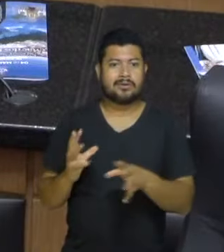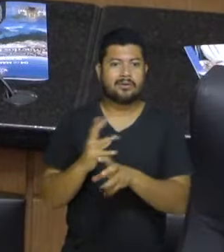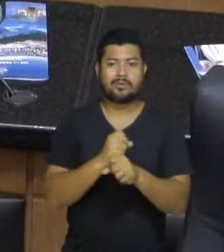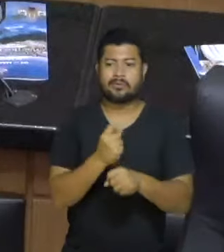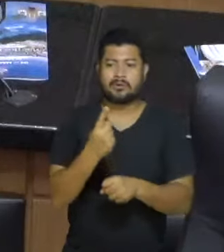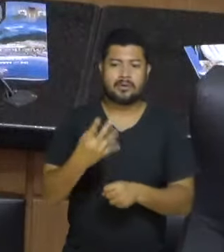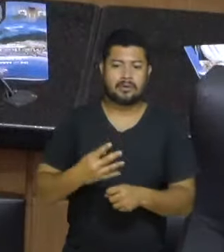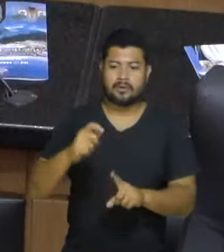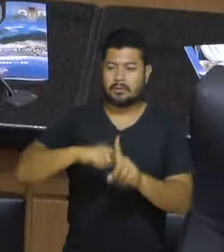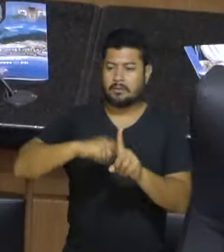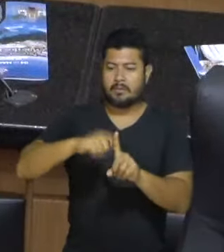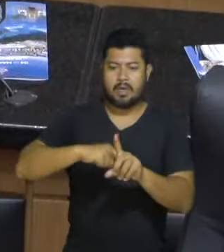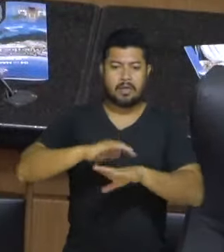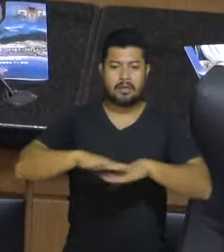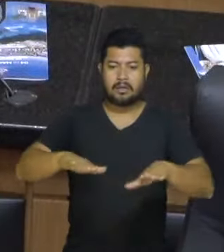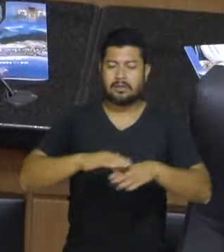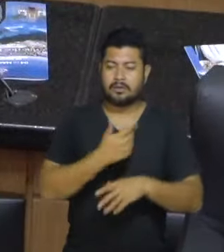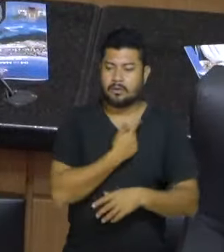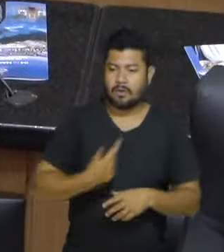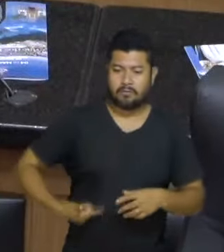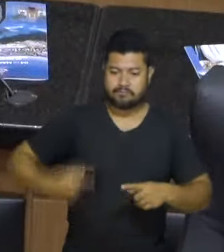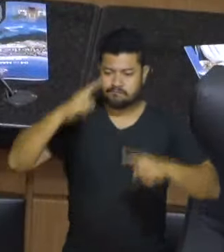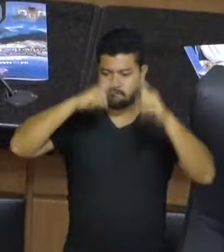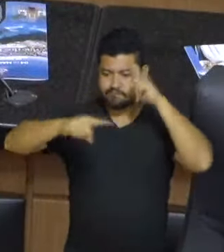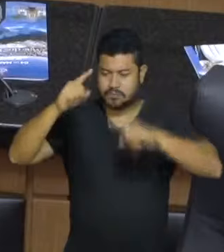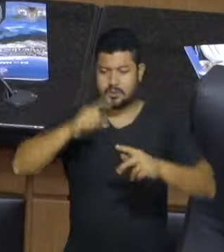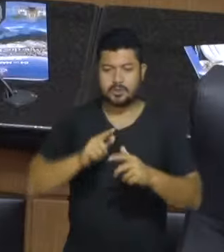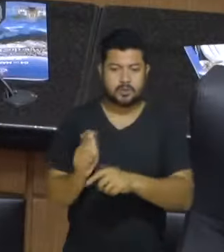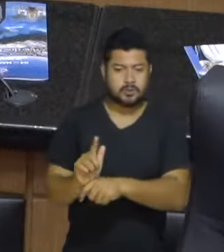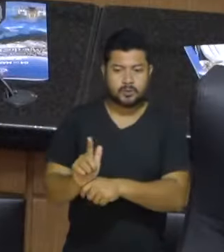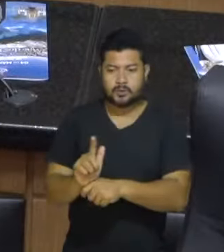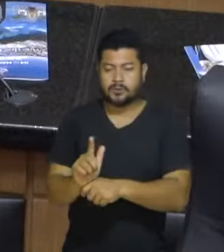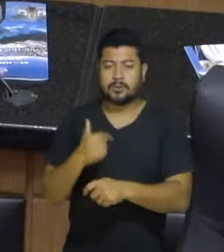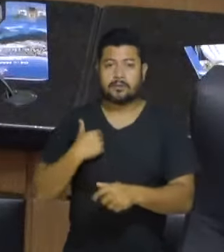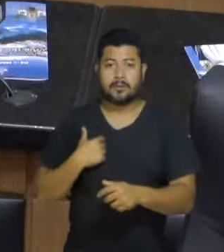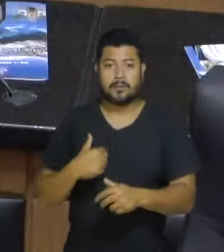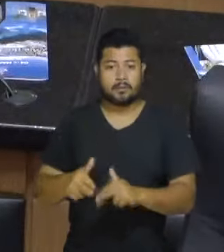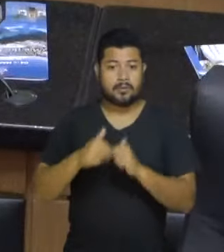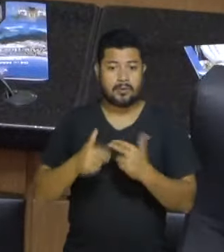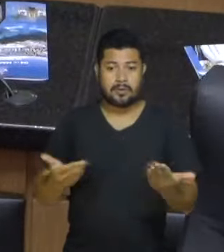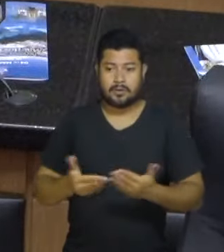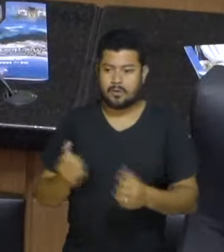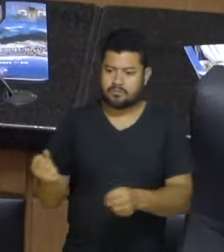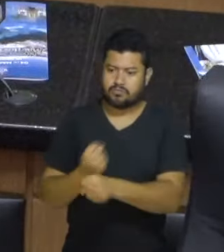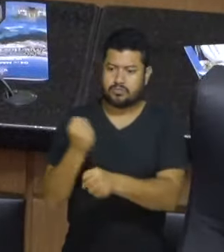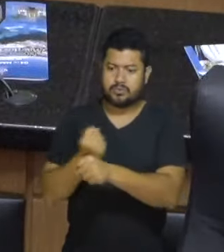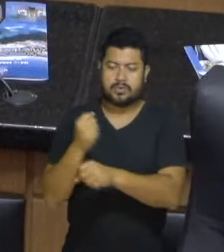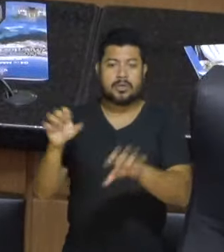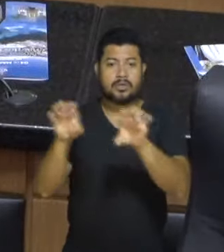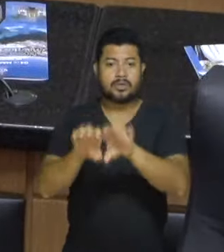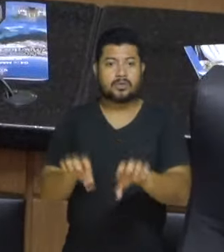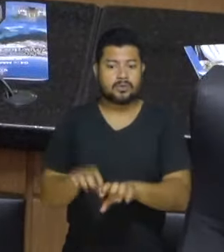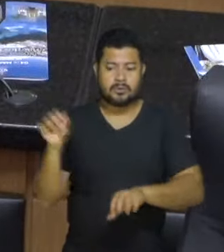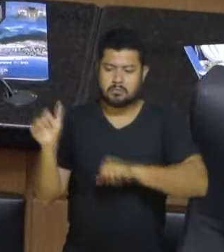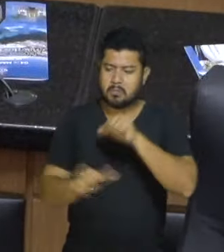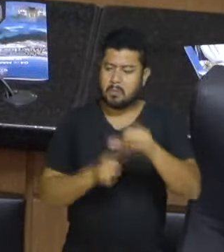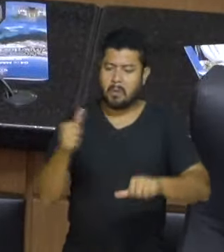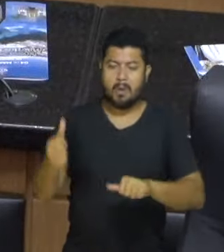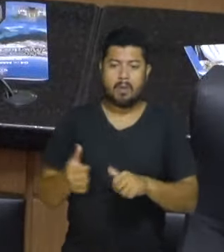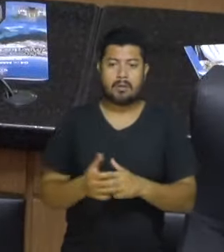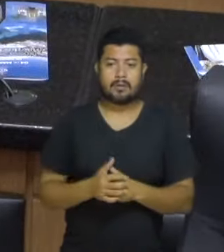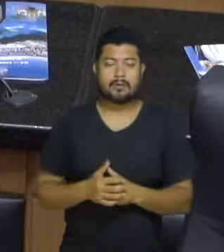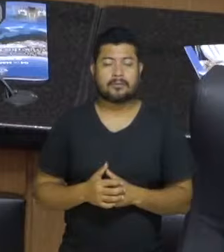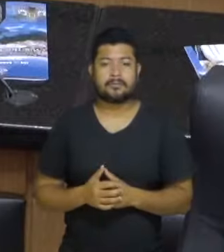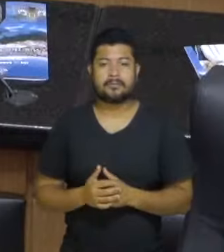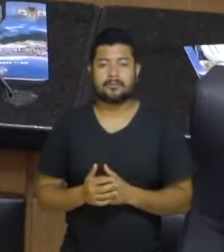muito forte nas obras de infraestrutura e revitalização, ou seja, restaurações em todas as rodovias, além, claro, de todas as outras secretarias. Mas aqui eu